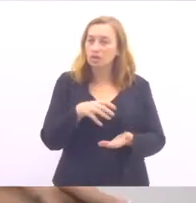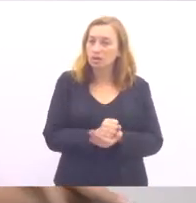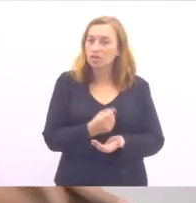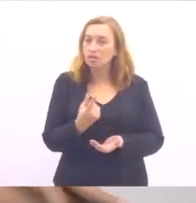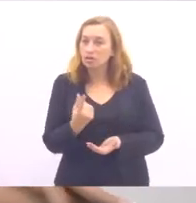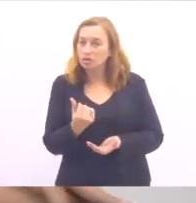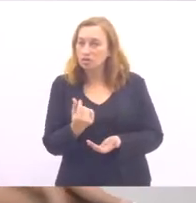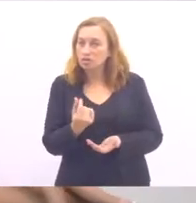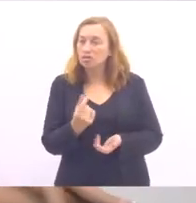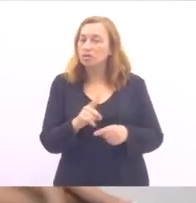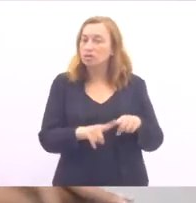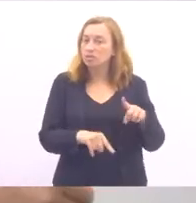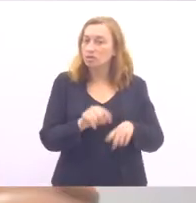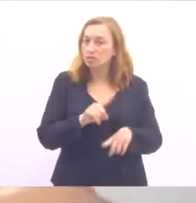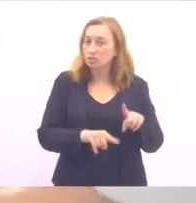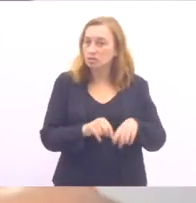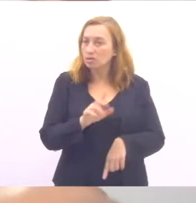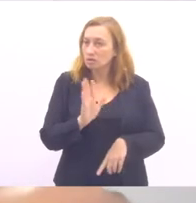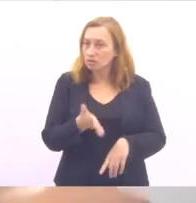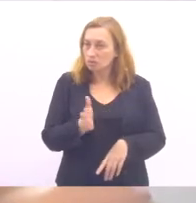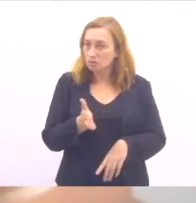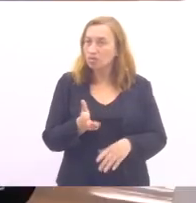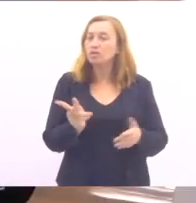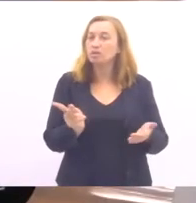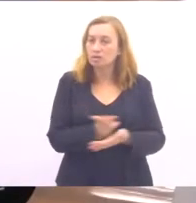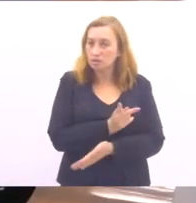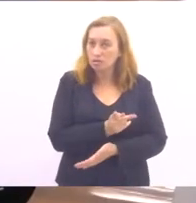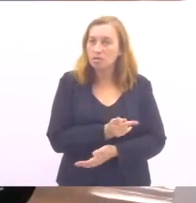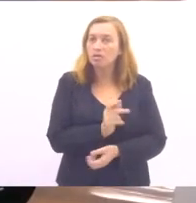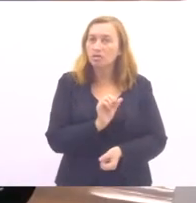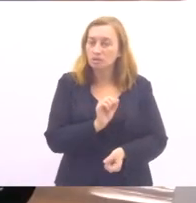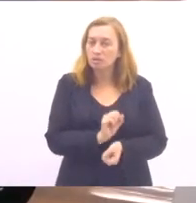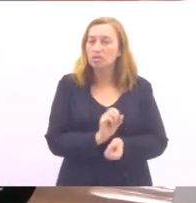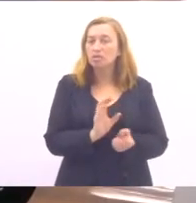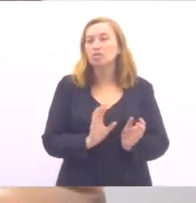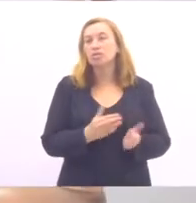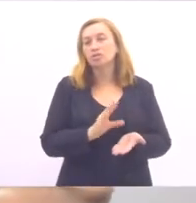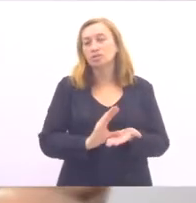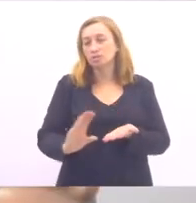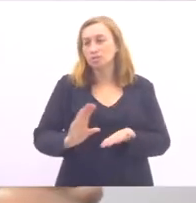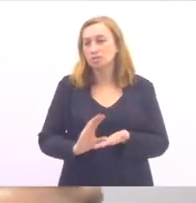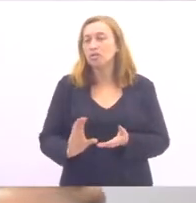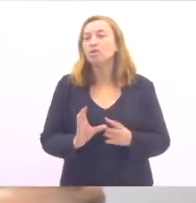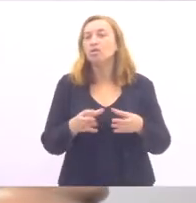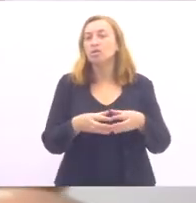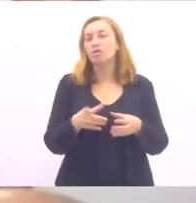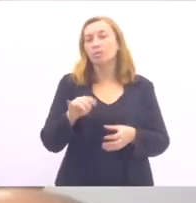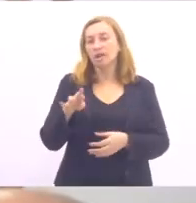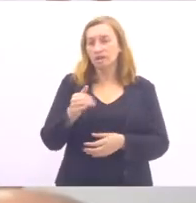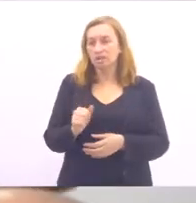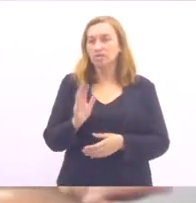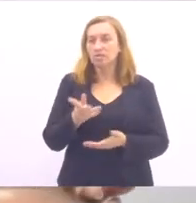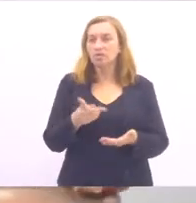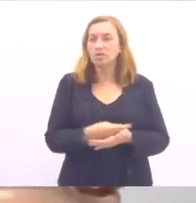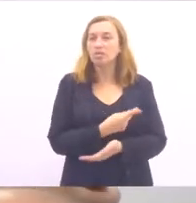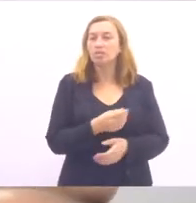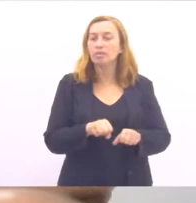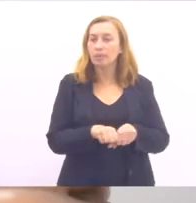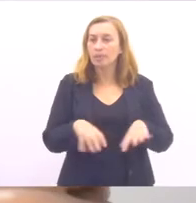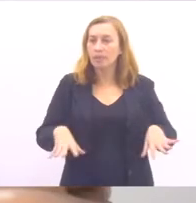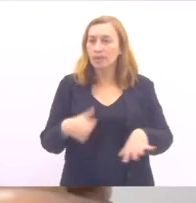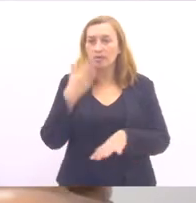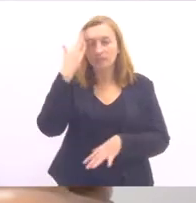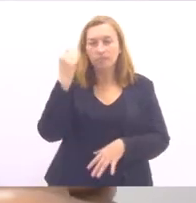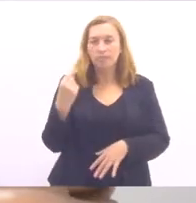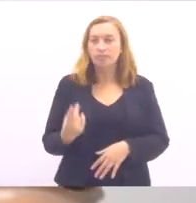de equipamentos. Isso já está acontecendo para as cooperativas. Isso já está acontecendo. E, por conta da pandemia, a gente sabe